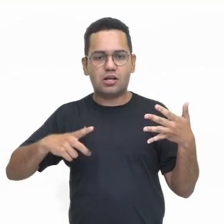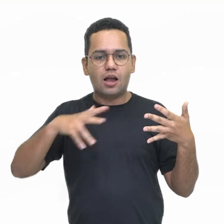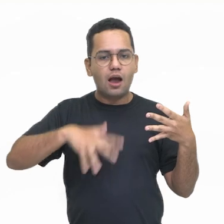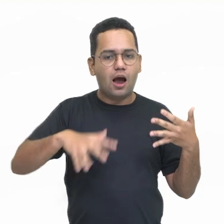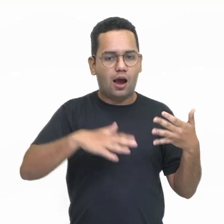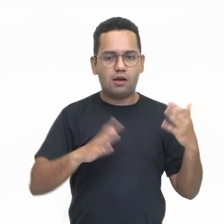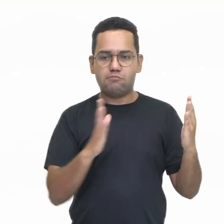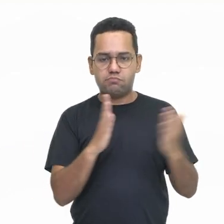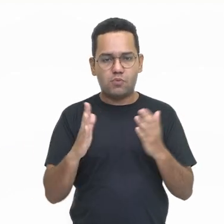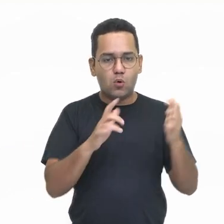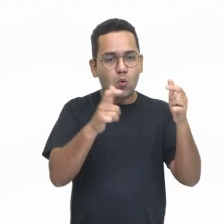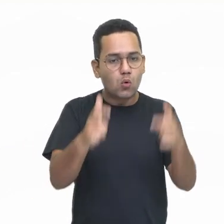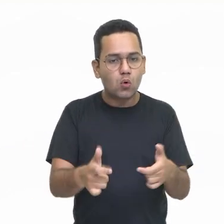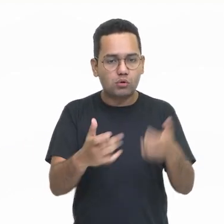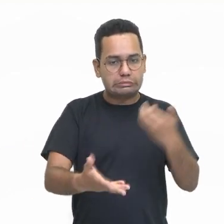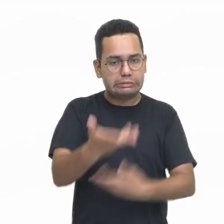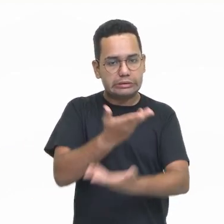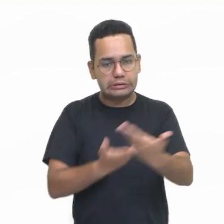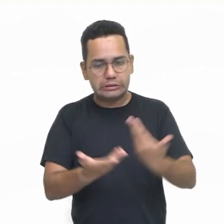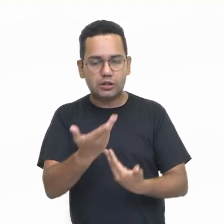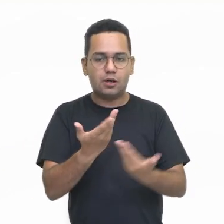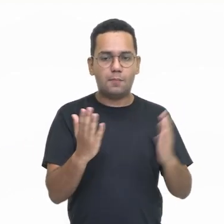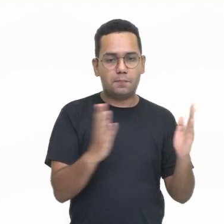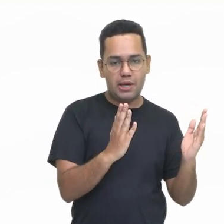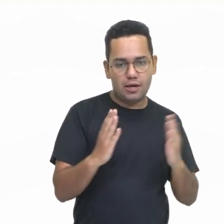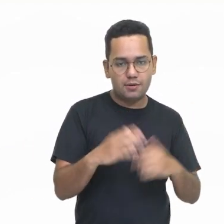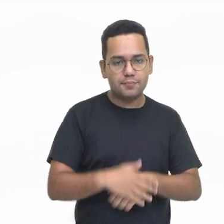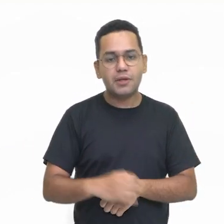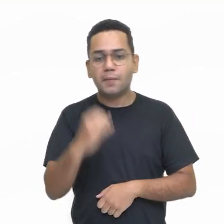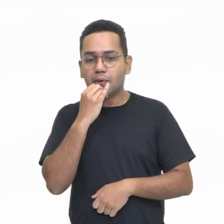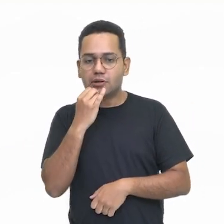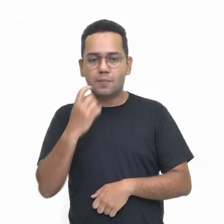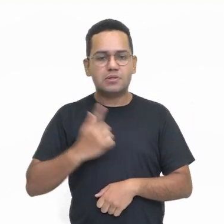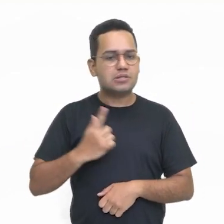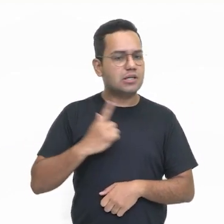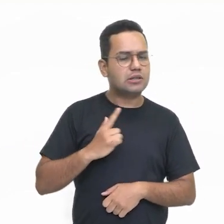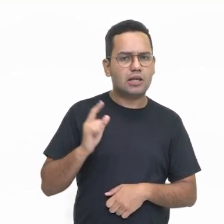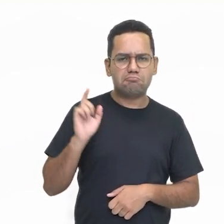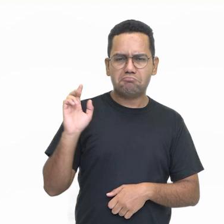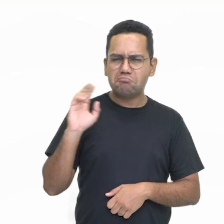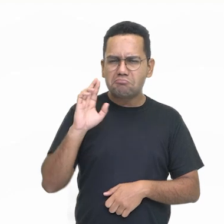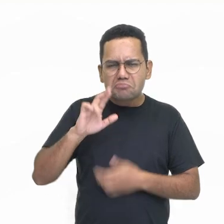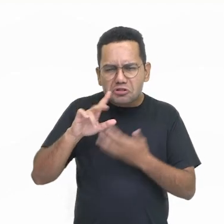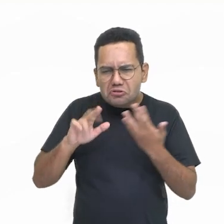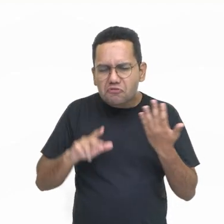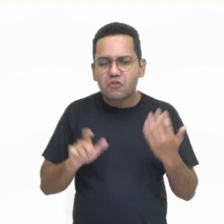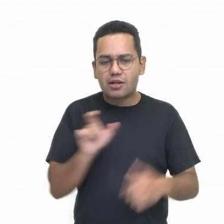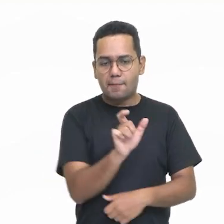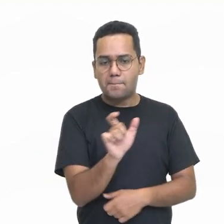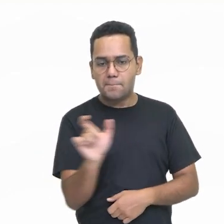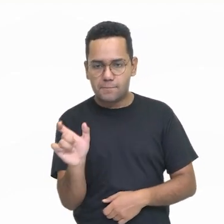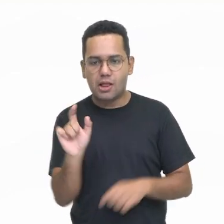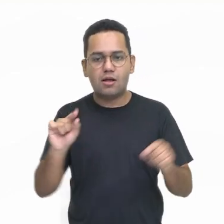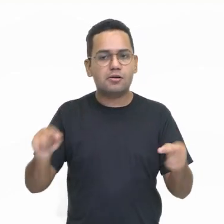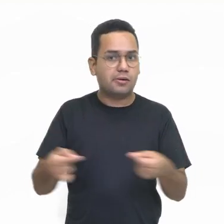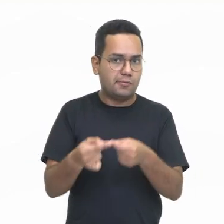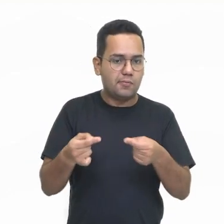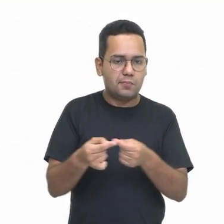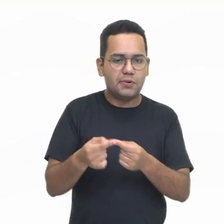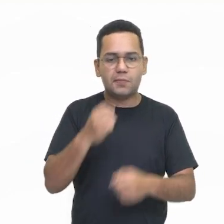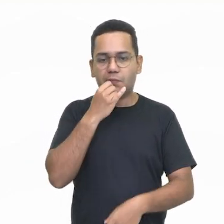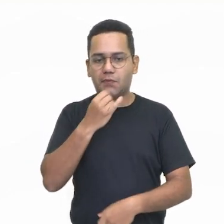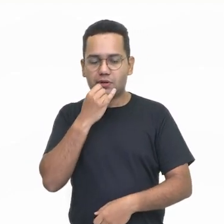ocorrem várias interações ecológicas como competição predação entre outras Por